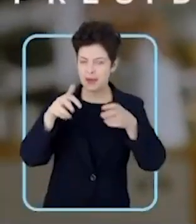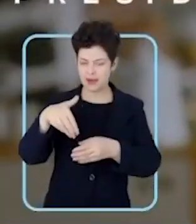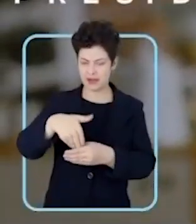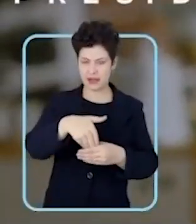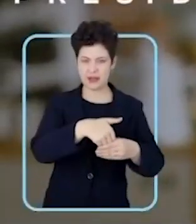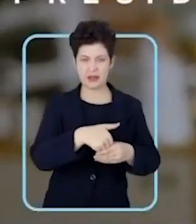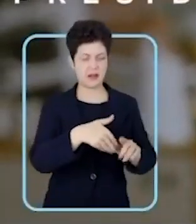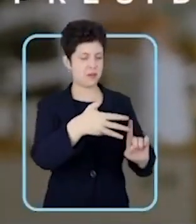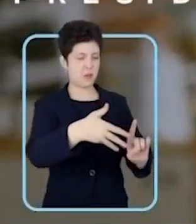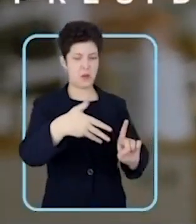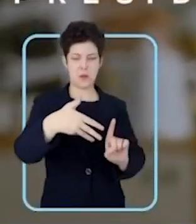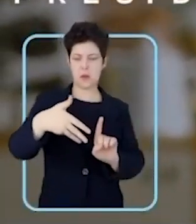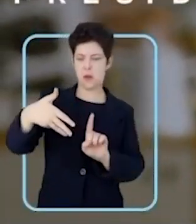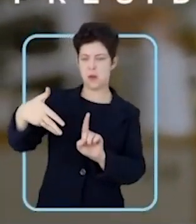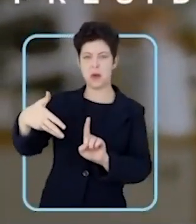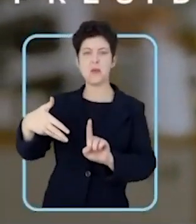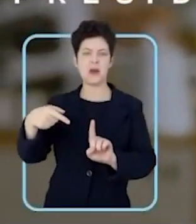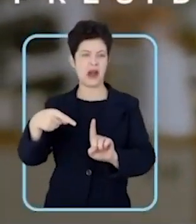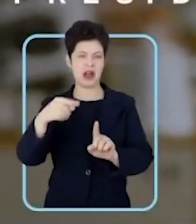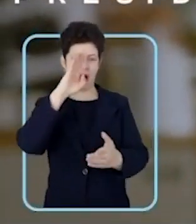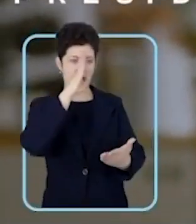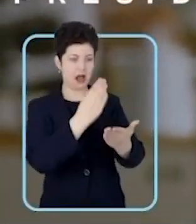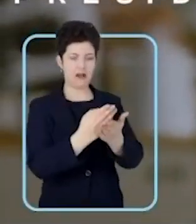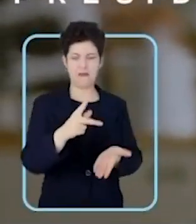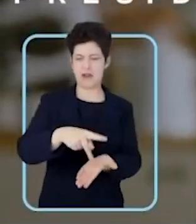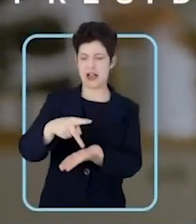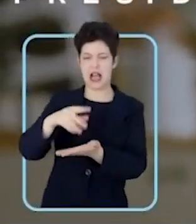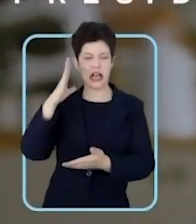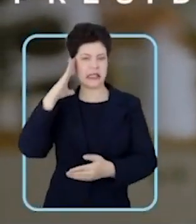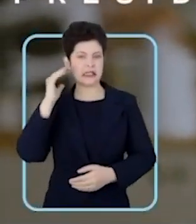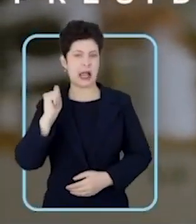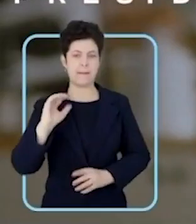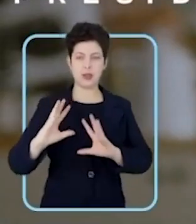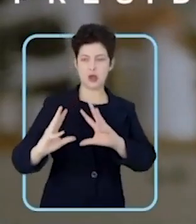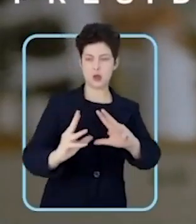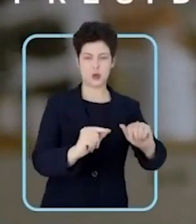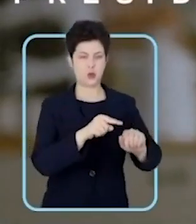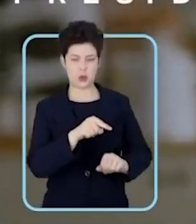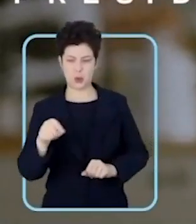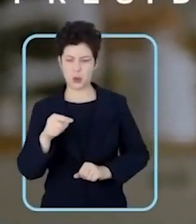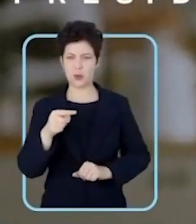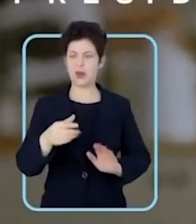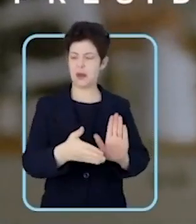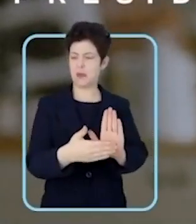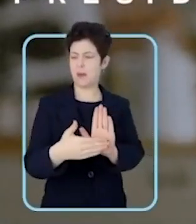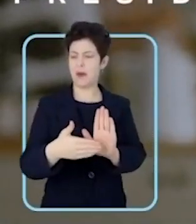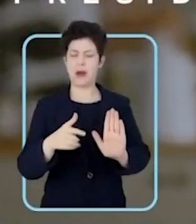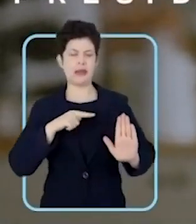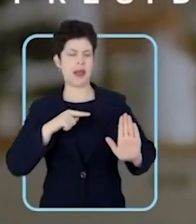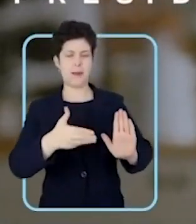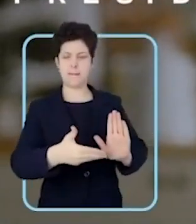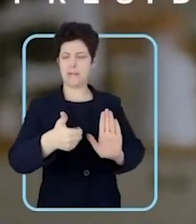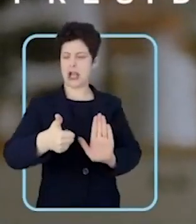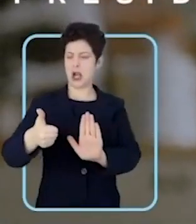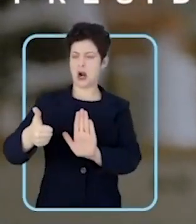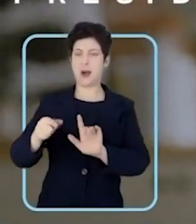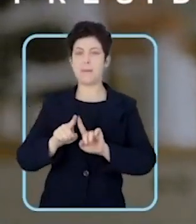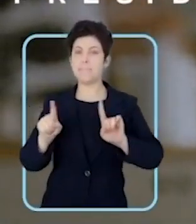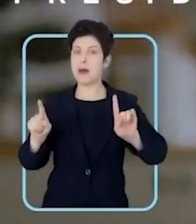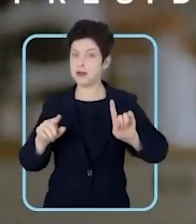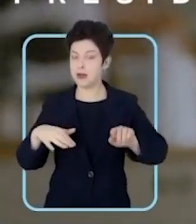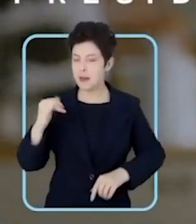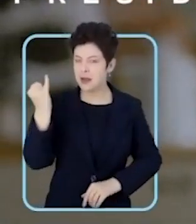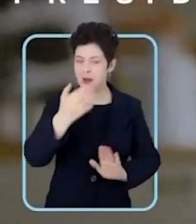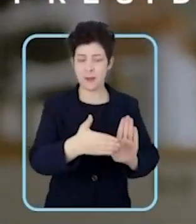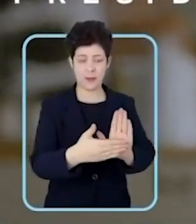Você já reparou que essa eleição tá cheia de donos da verdade? Só tem sabe tudo. E eles dizem ainda que tem as melhores propostas.